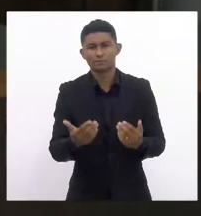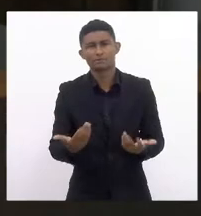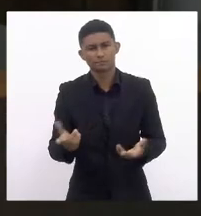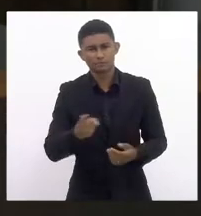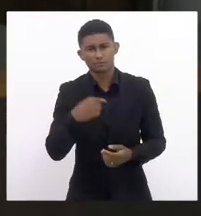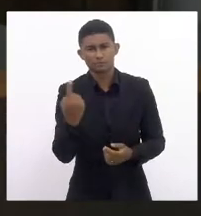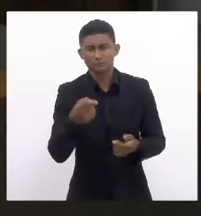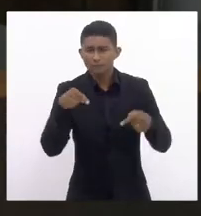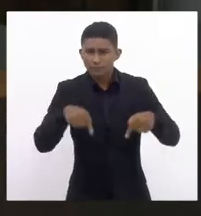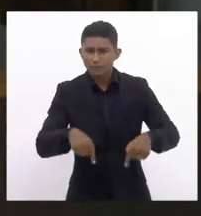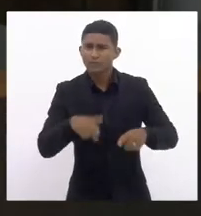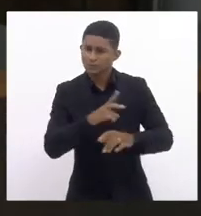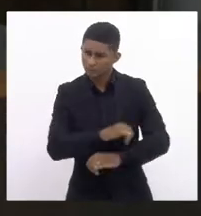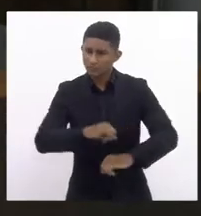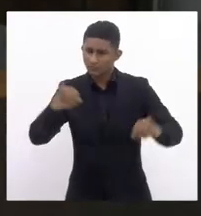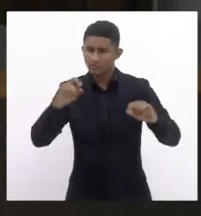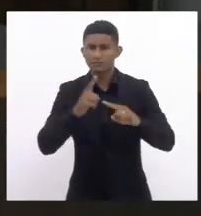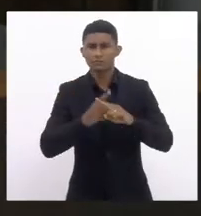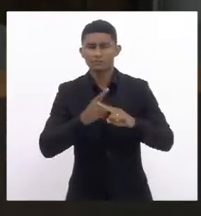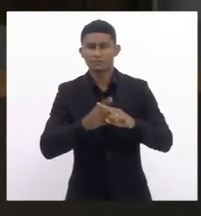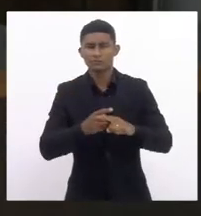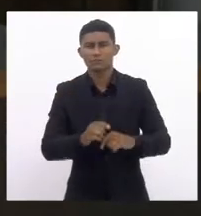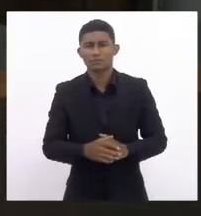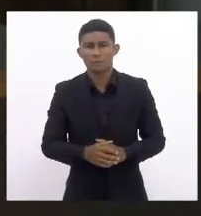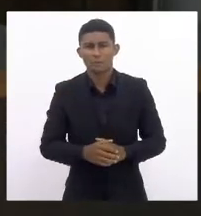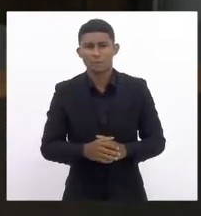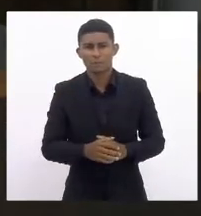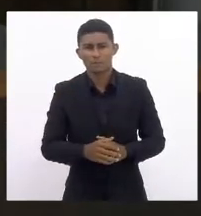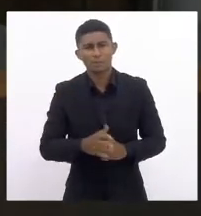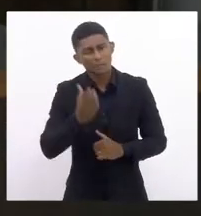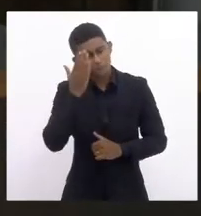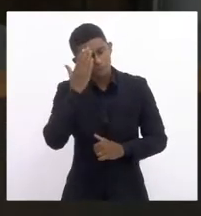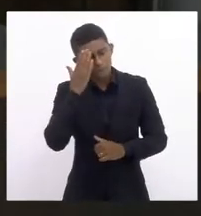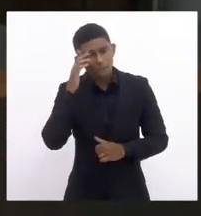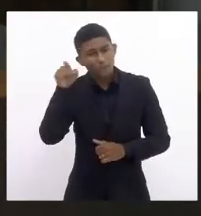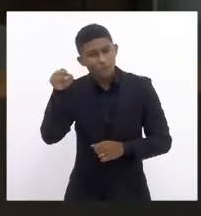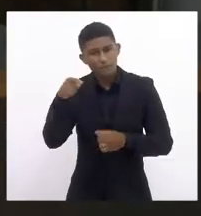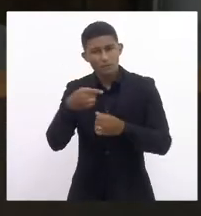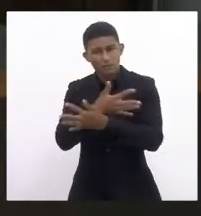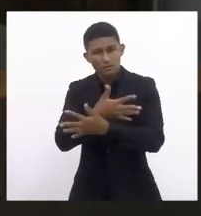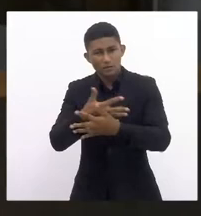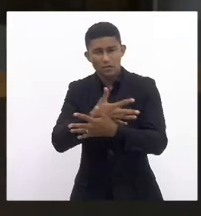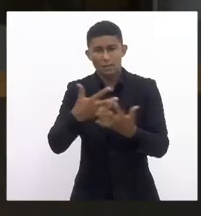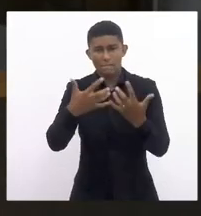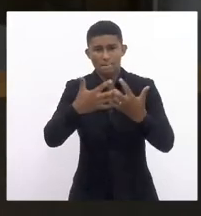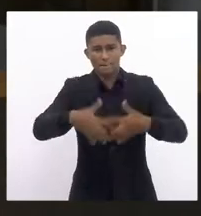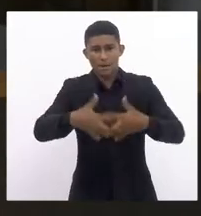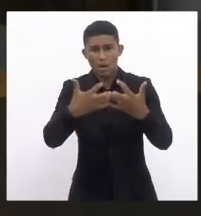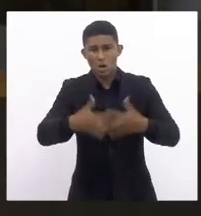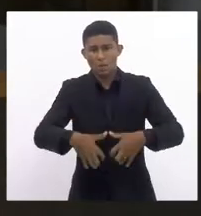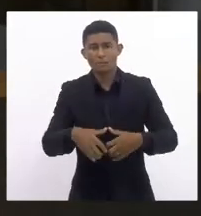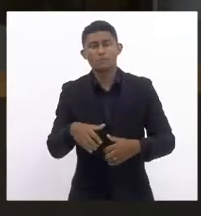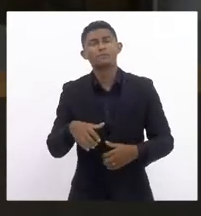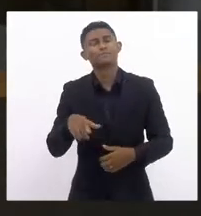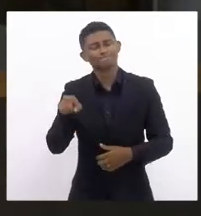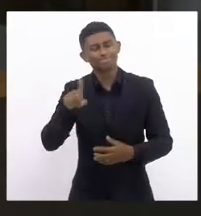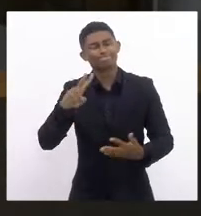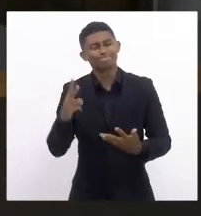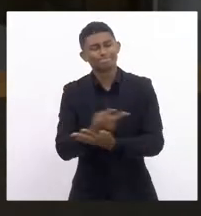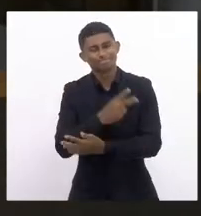esse registro, porque, independente do que está passando a cidade de Petrópolis, e aí toda a